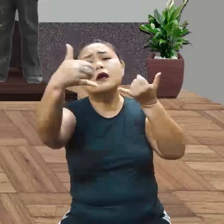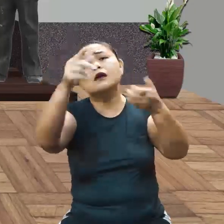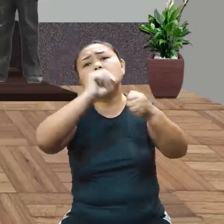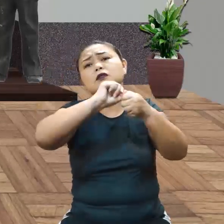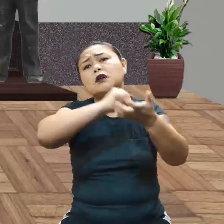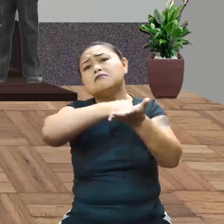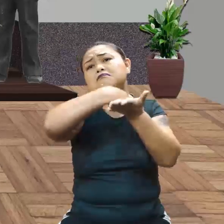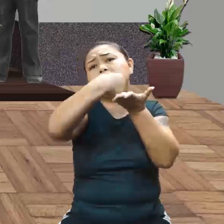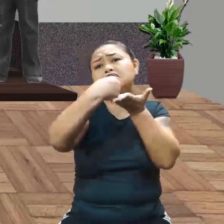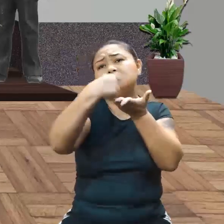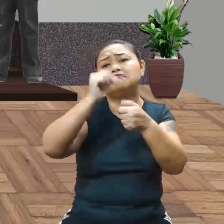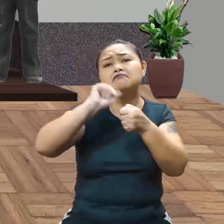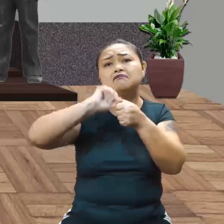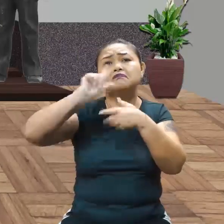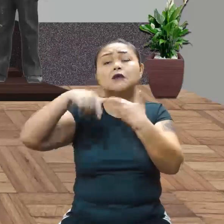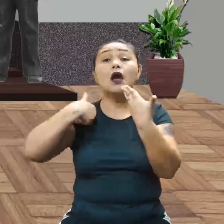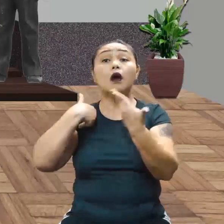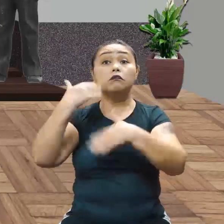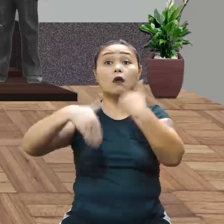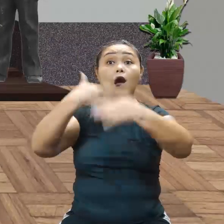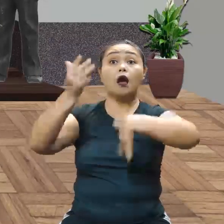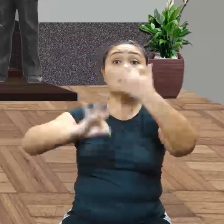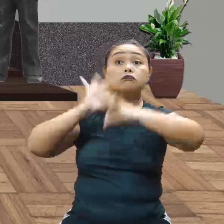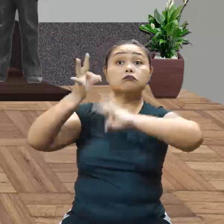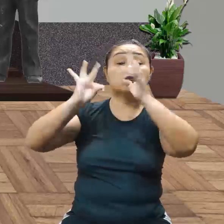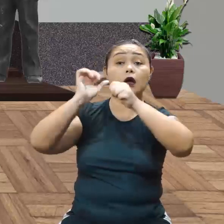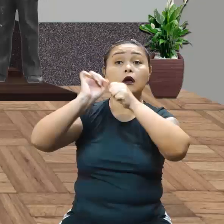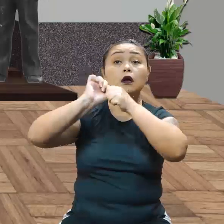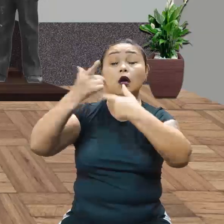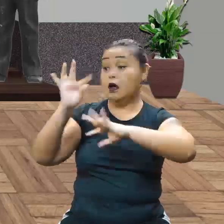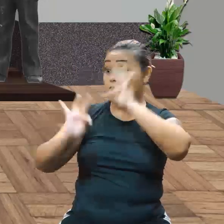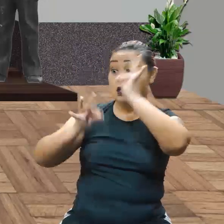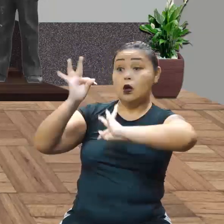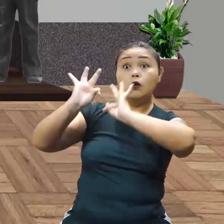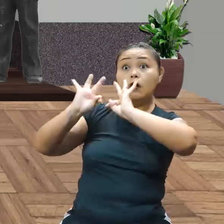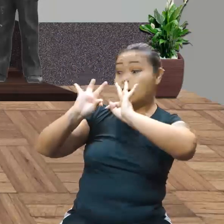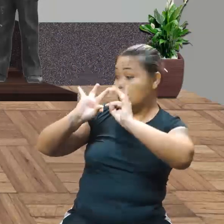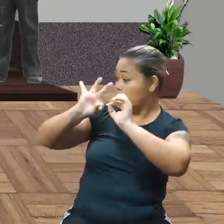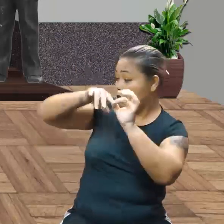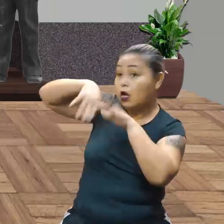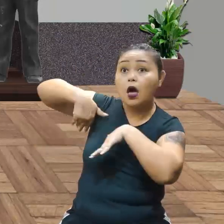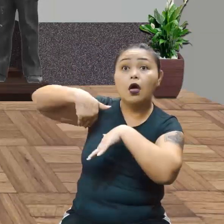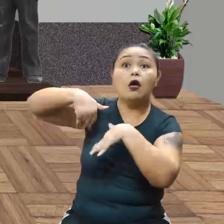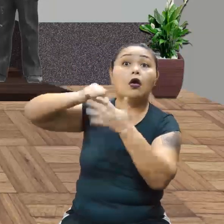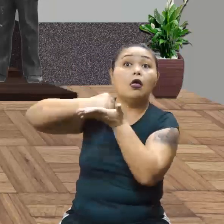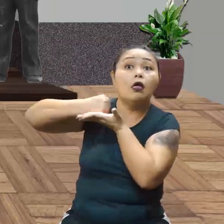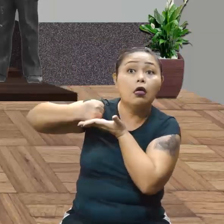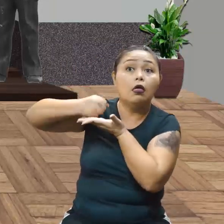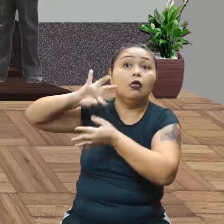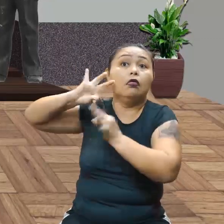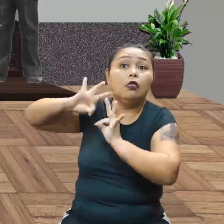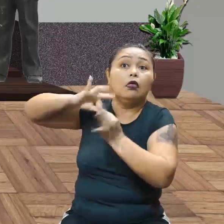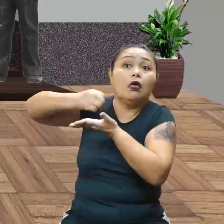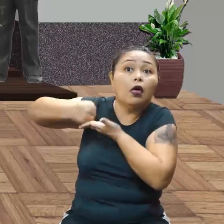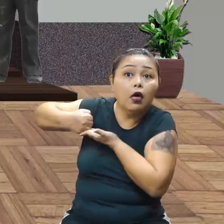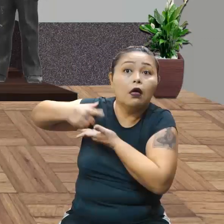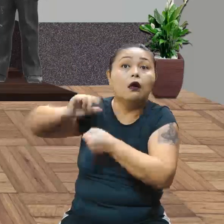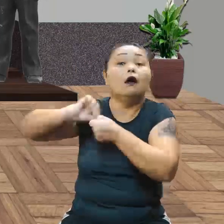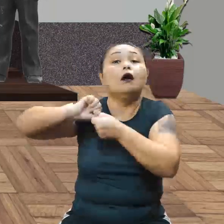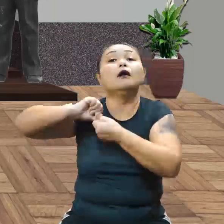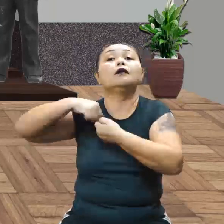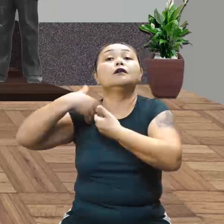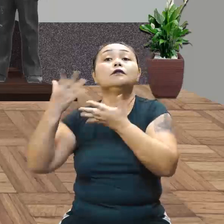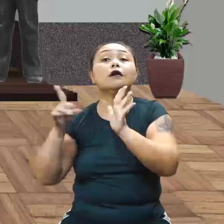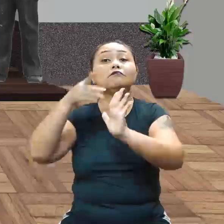o desenvolvimento tecnológico. E o desenvolvimento tecnológico é isso. Uma tecnologia ela vai deixando a outra obsoleta. E a